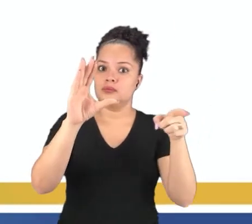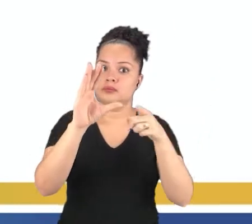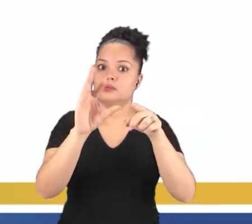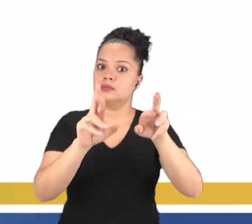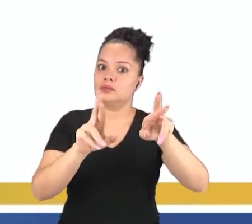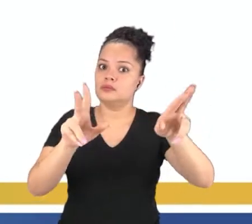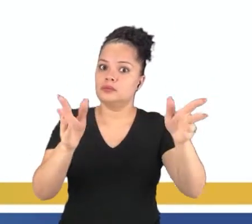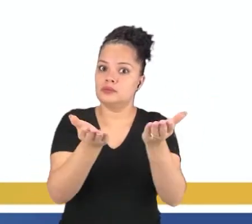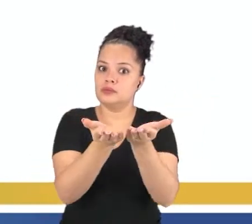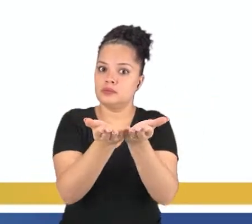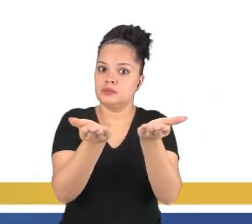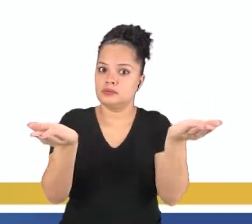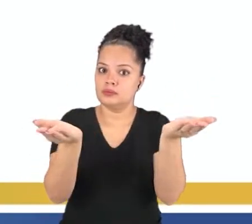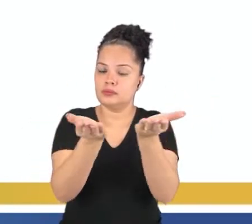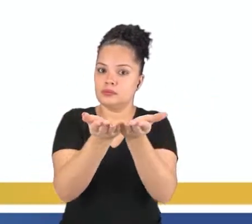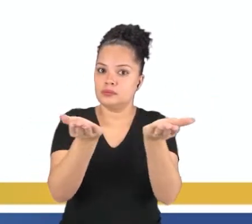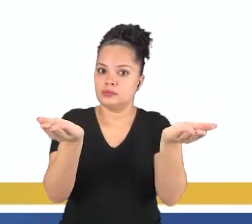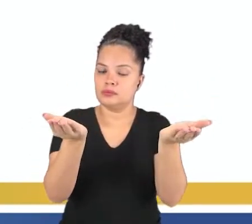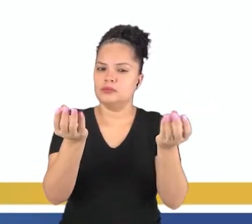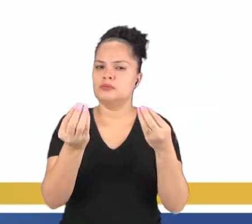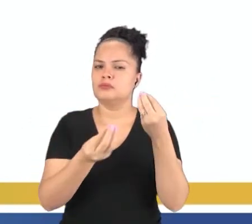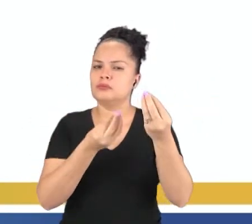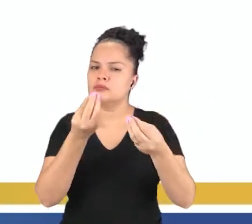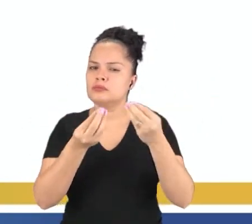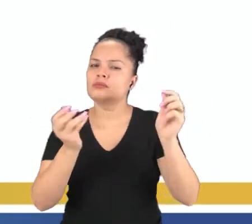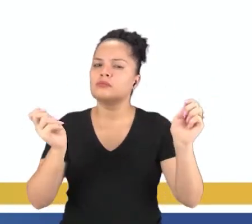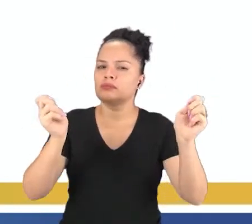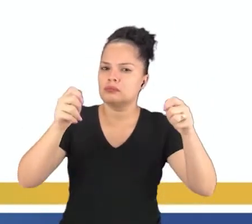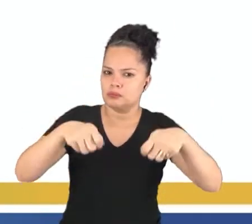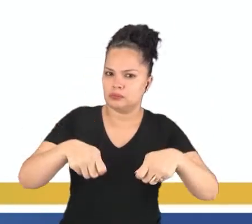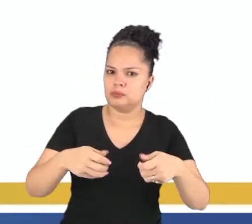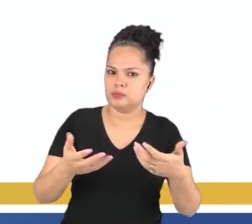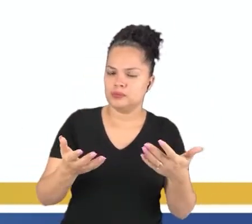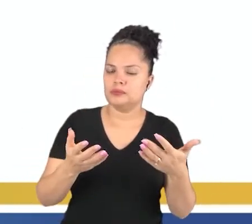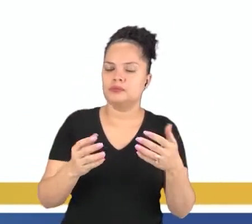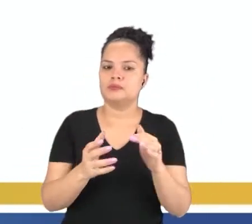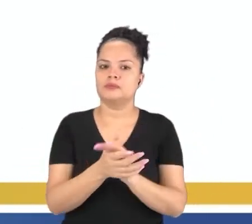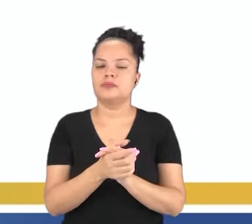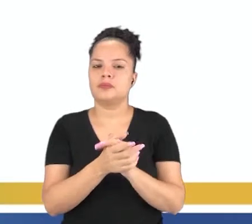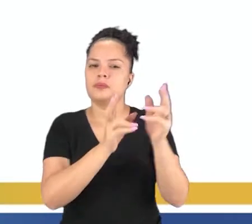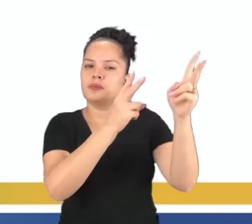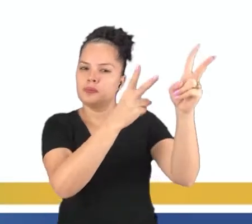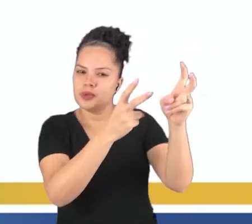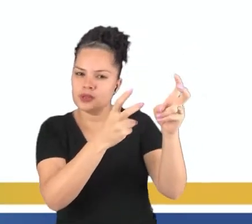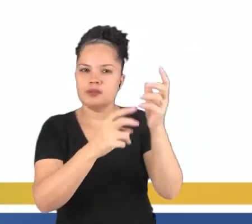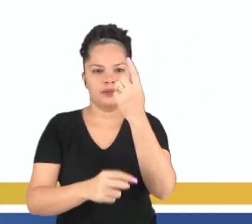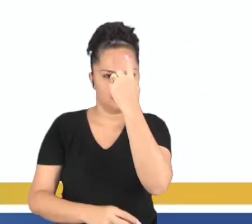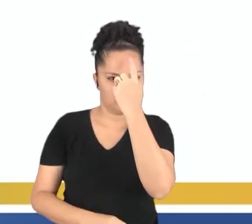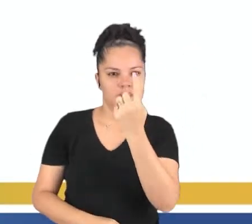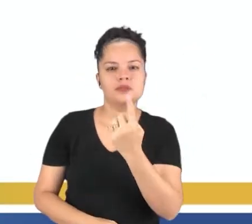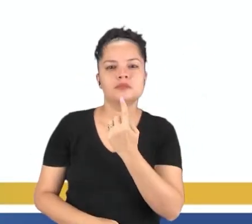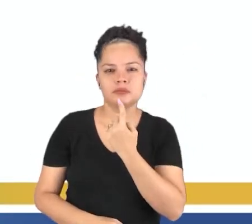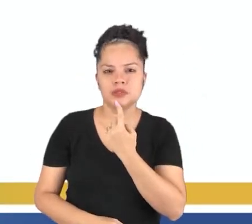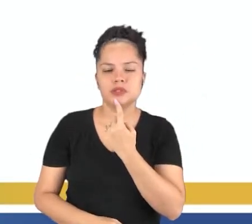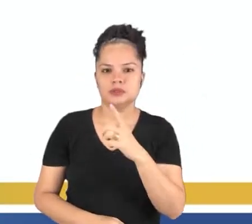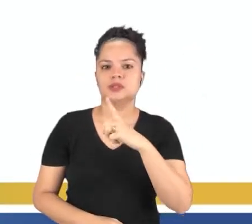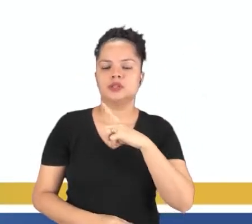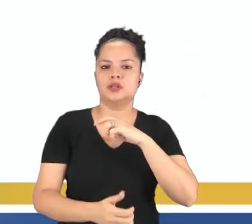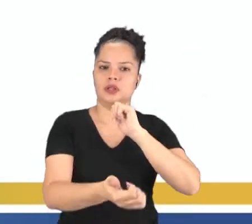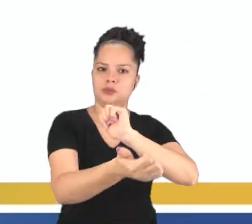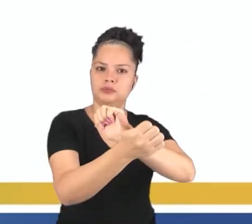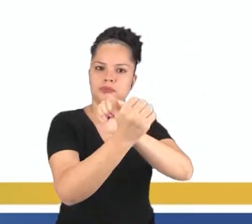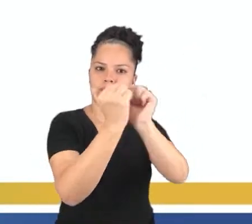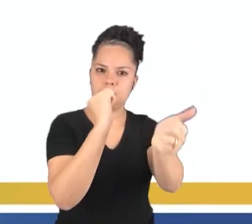Podemos considerar as posições possíveis entre essas circunferências. Observe as seguintes imagens. Aqui nós temos o